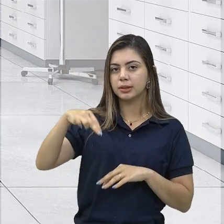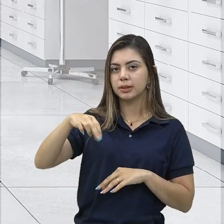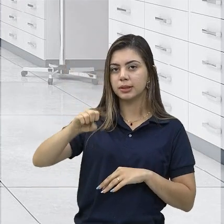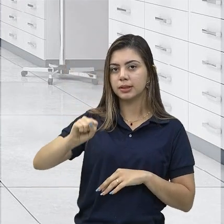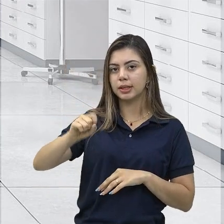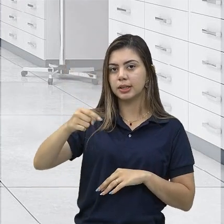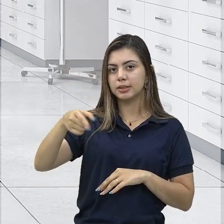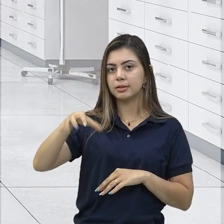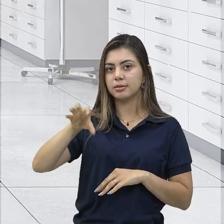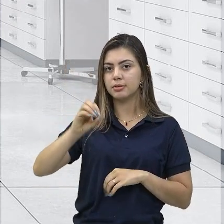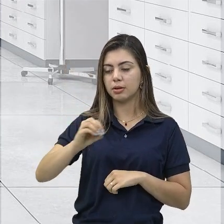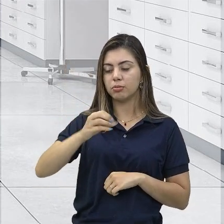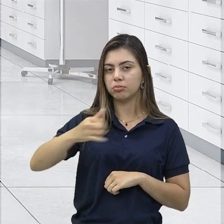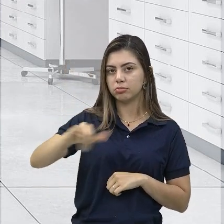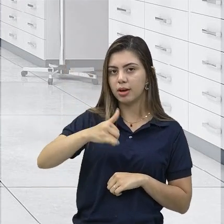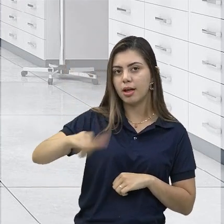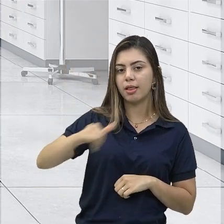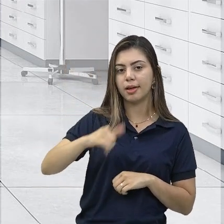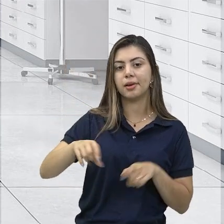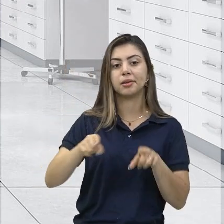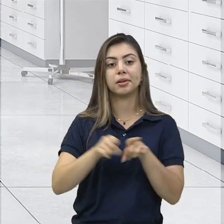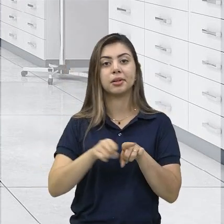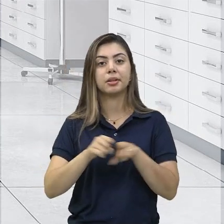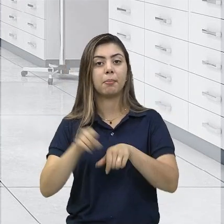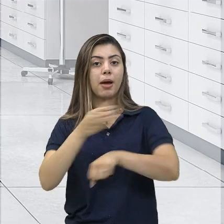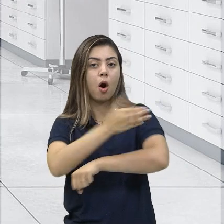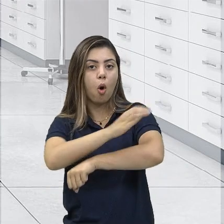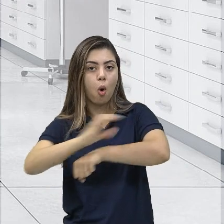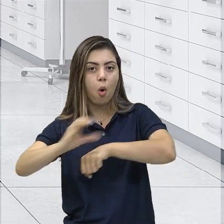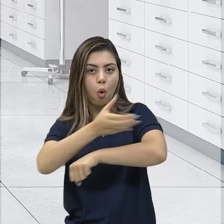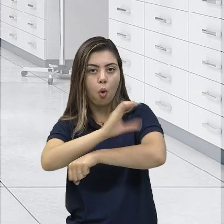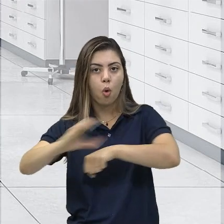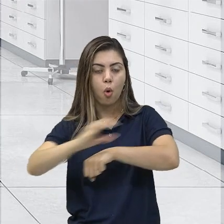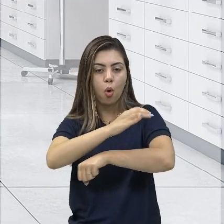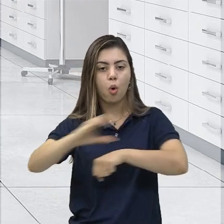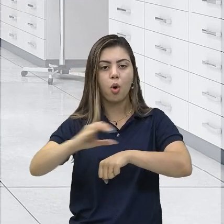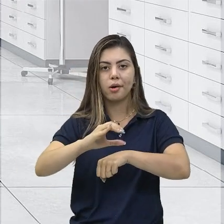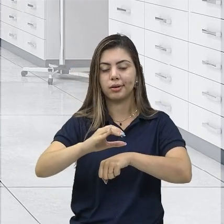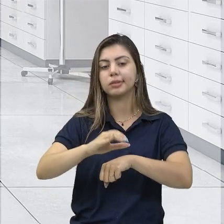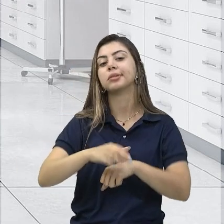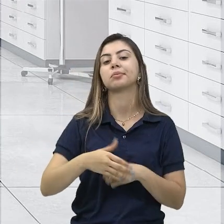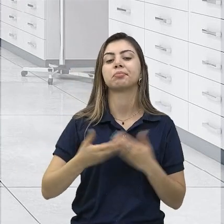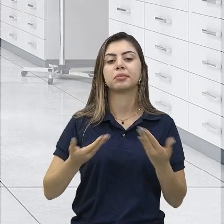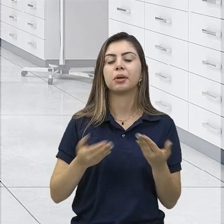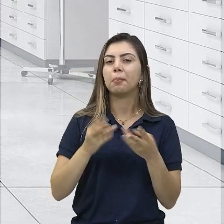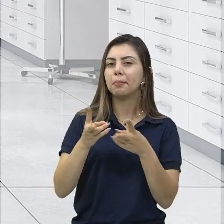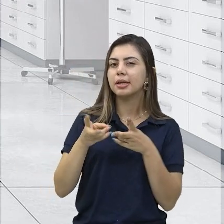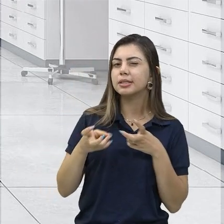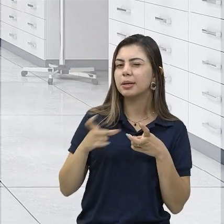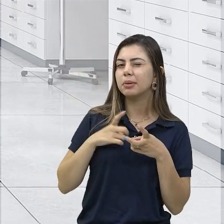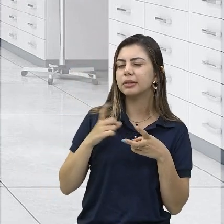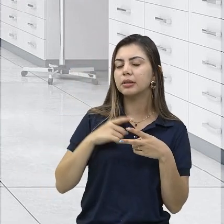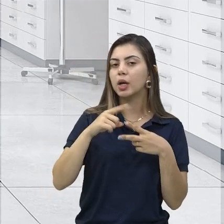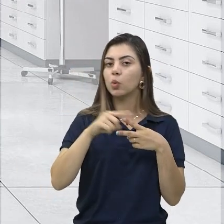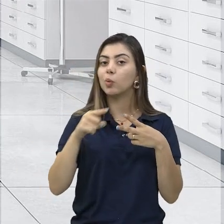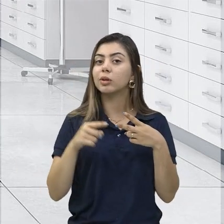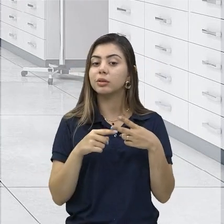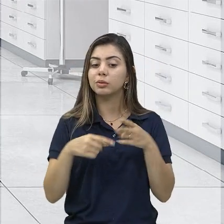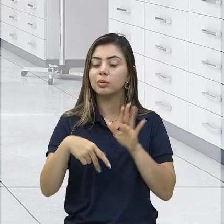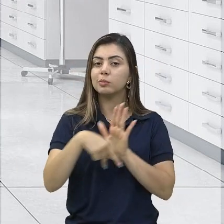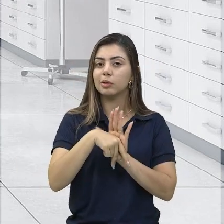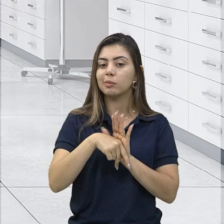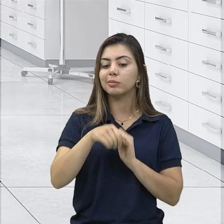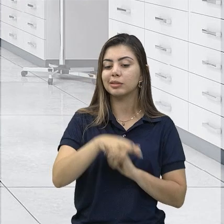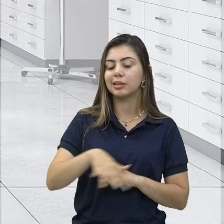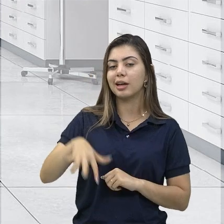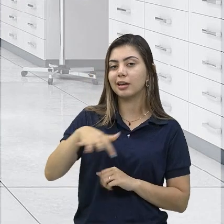elétrica suportada pelo dispositivo. Perceberam que aparecem aí duas grandezas físicas,